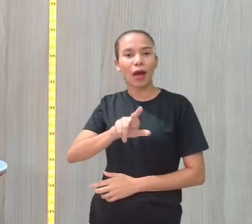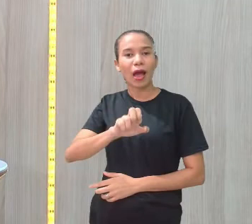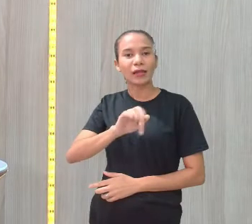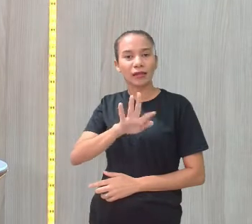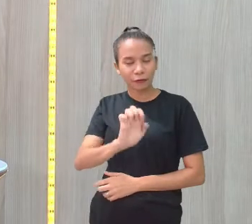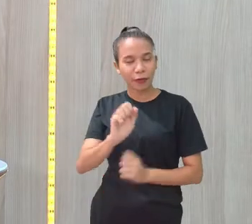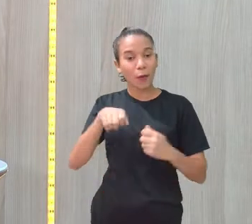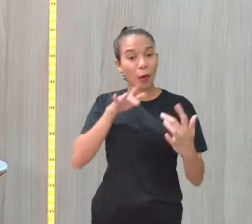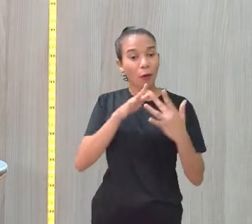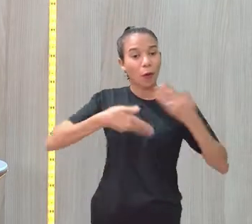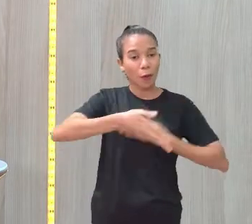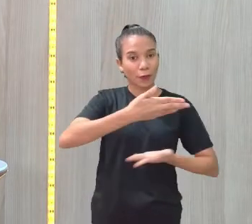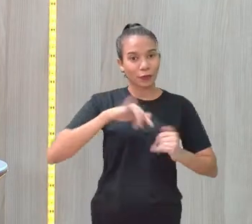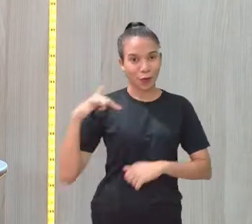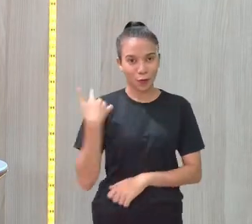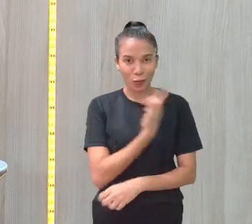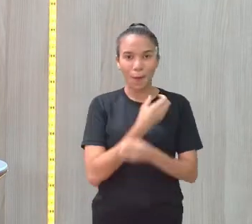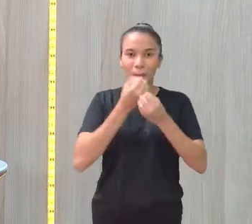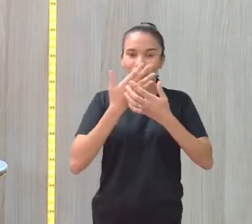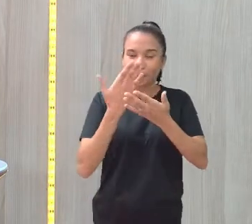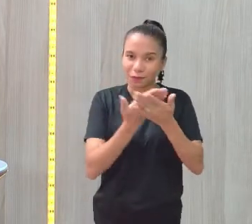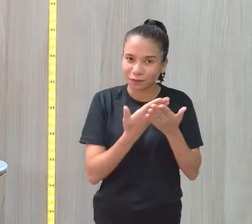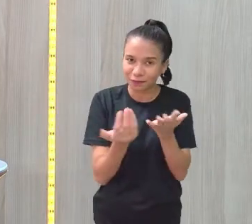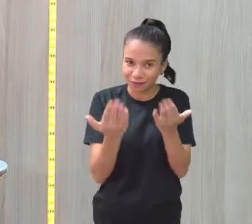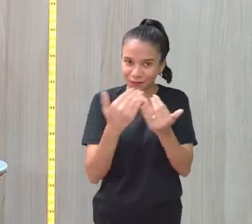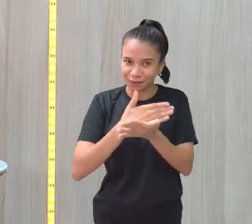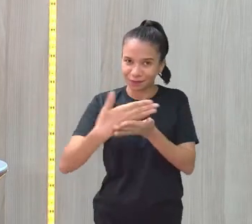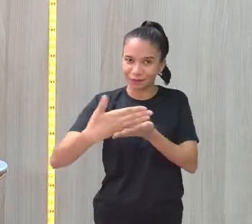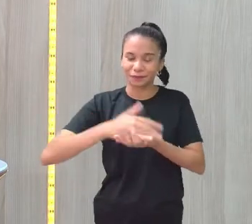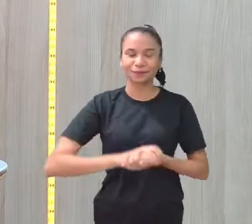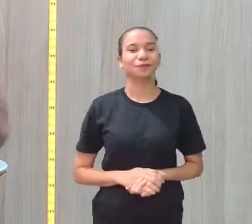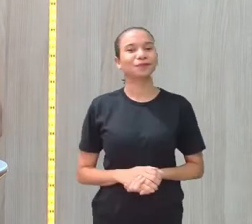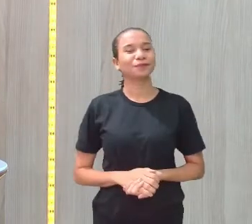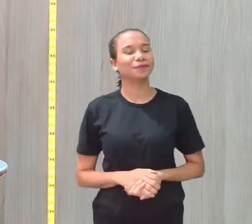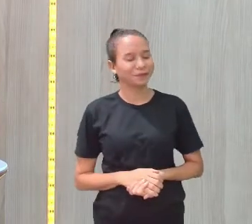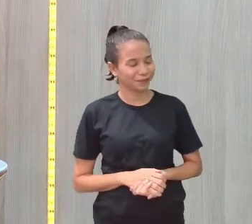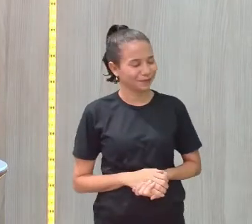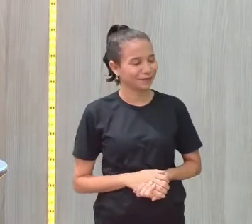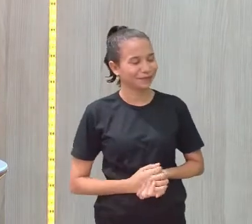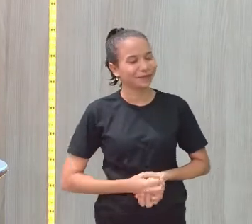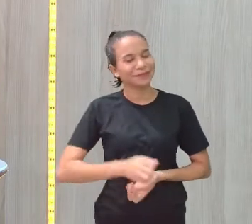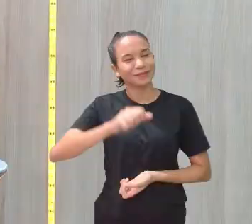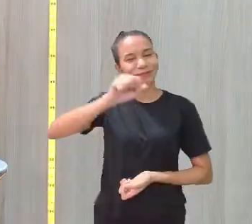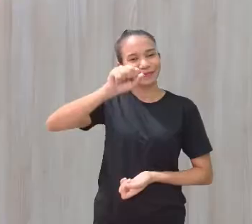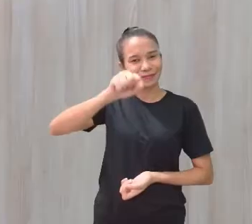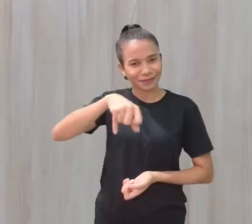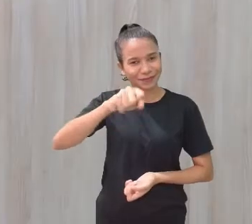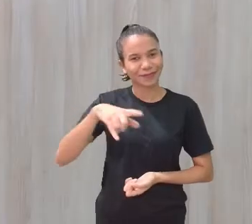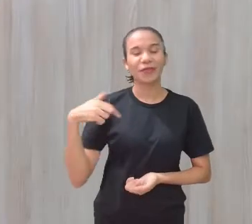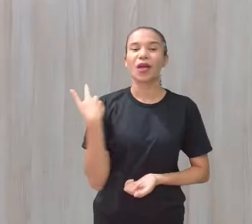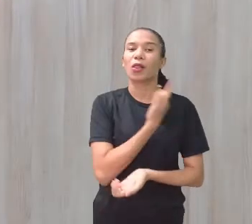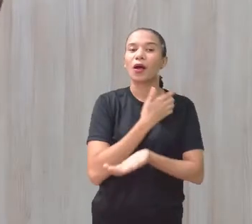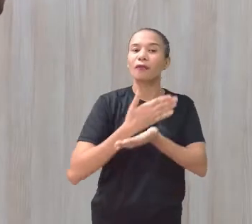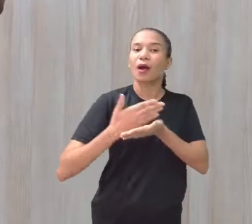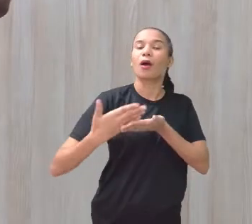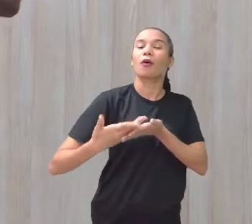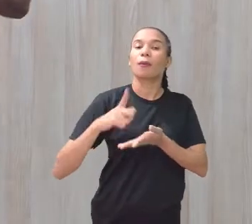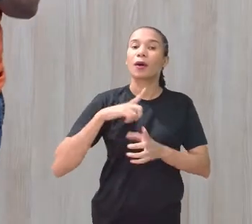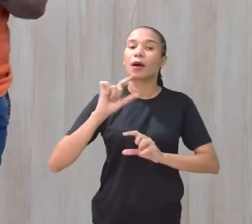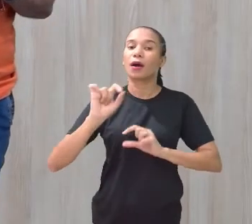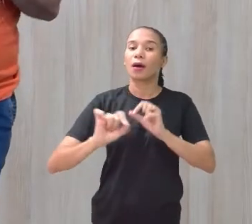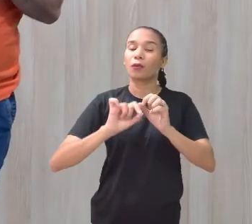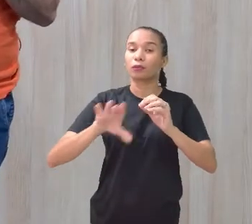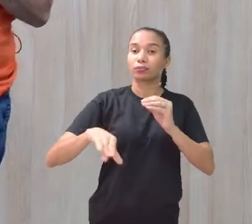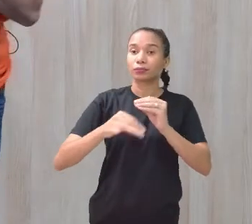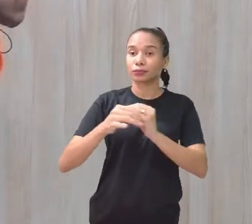gente, tá bom? Então, bons estudos e vamos lá. Pois bem, então eu vou começar aqui colocando